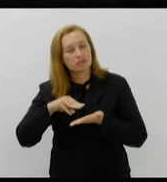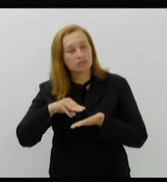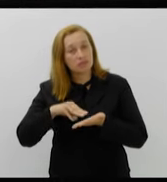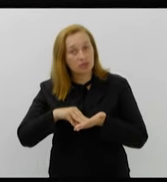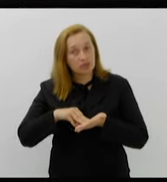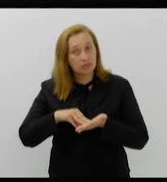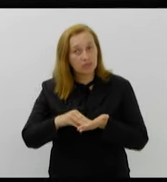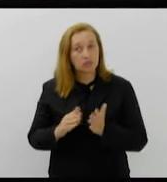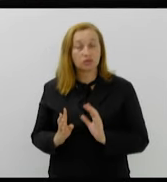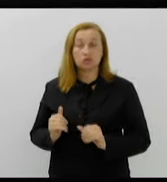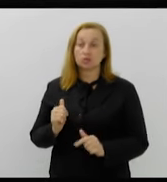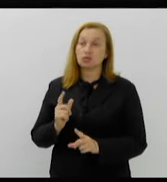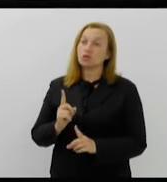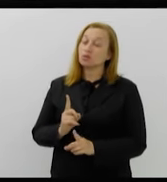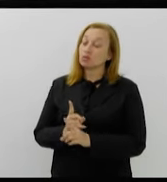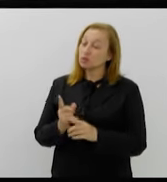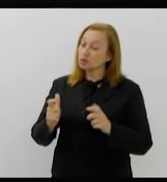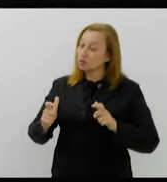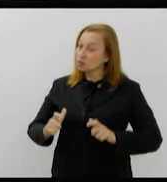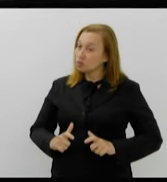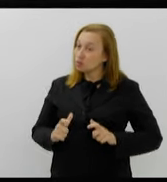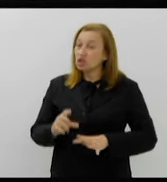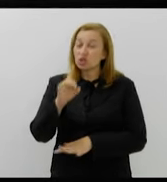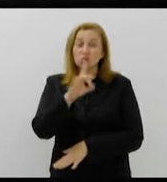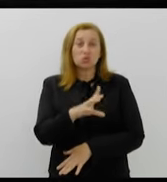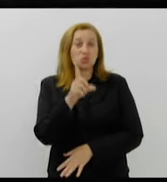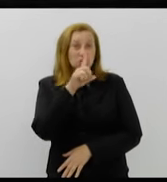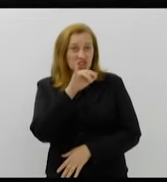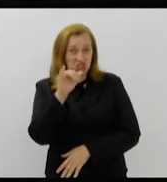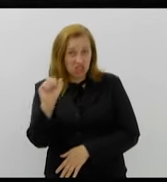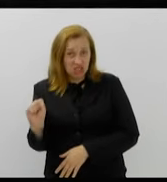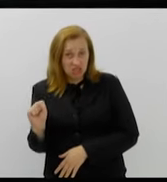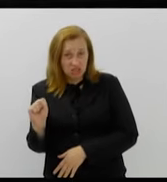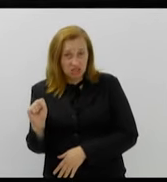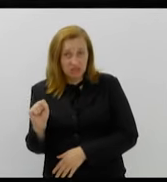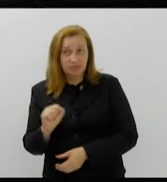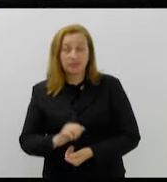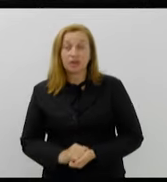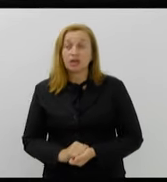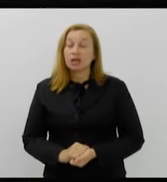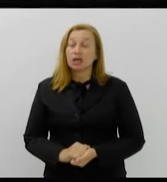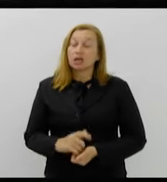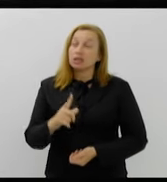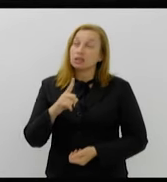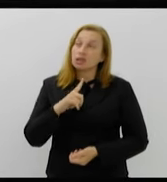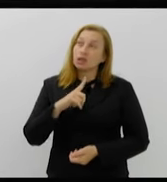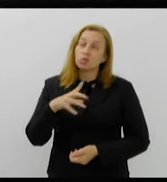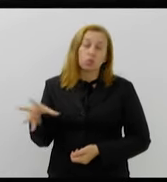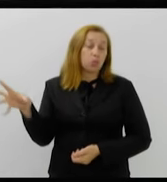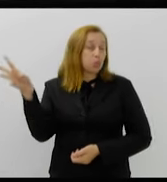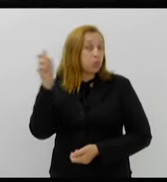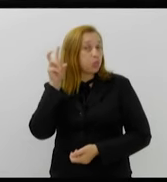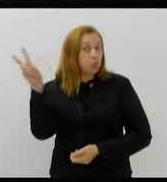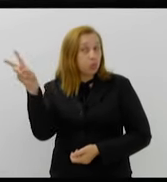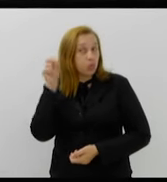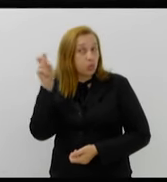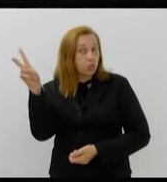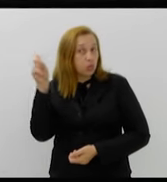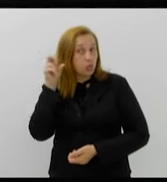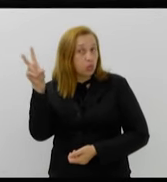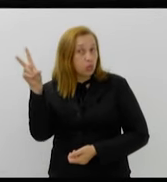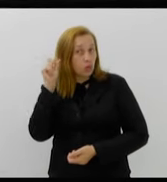aqui se encontram nos últimos dias nós temos ouvido o rei da